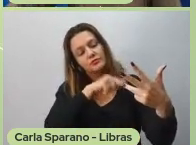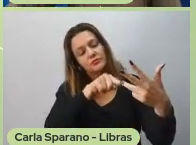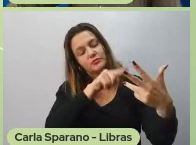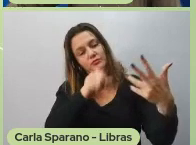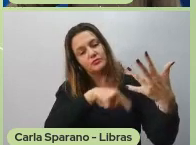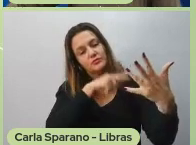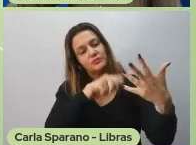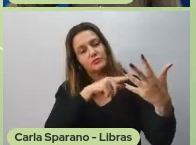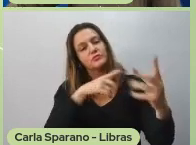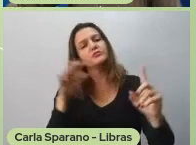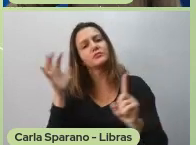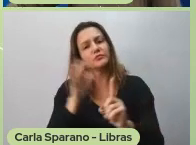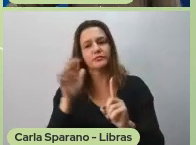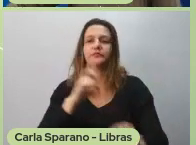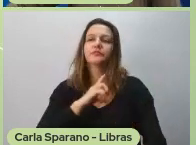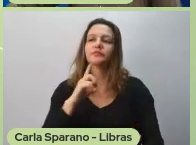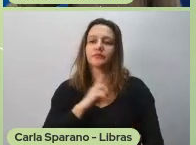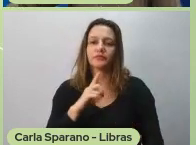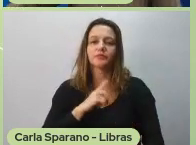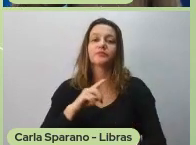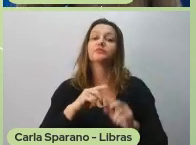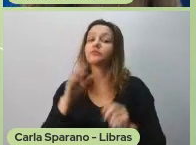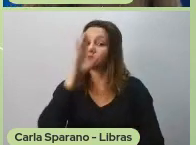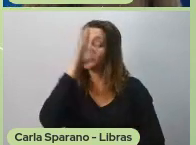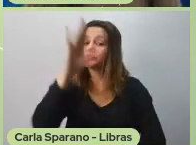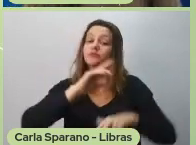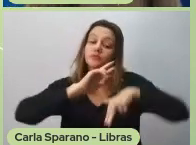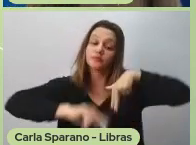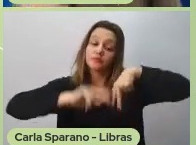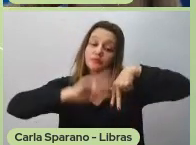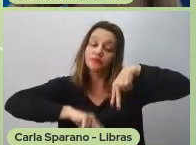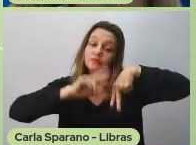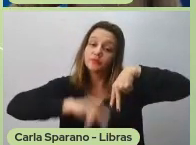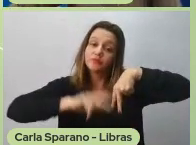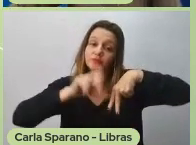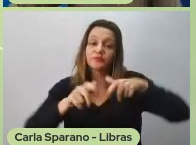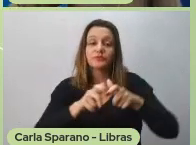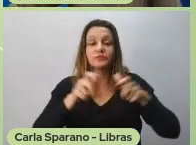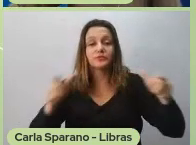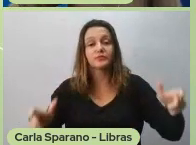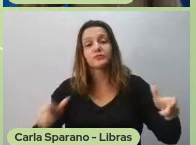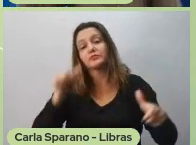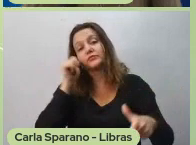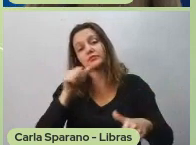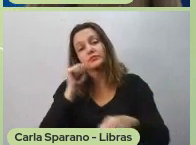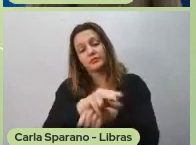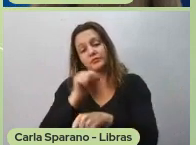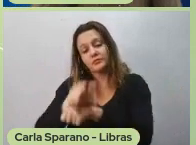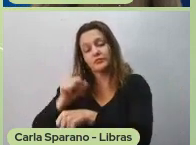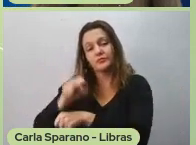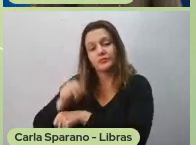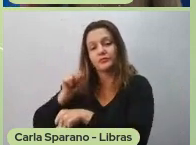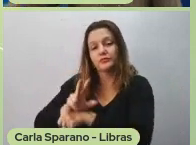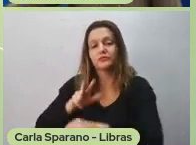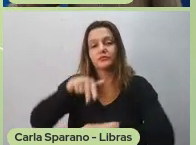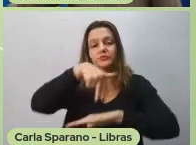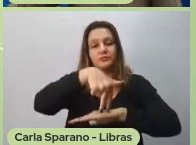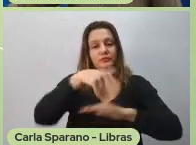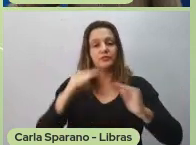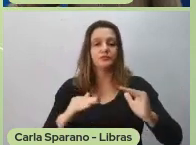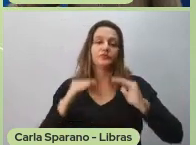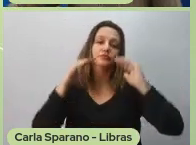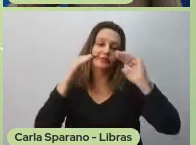executivo, principalmente a meta de gênero, né, de aumento de mulheres em cargos diretivos. Essa é uma meta que impacta o nosso